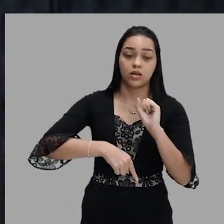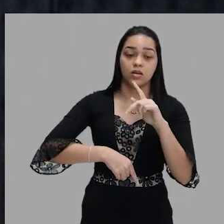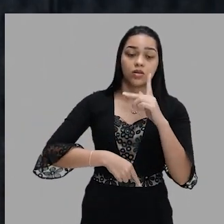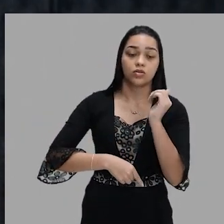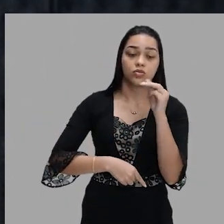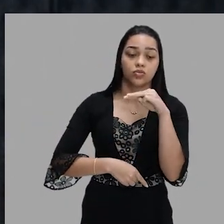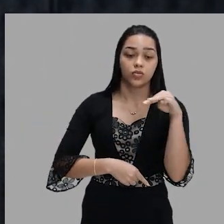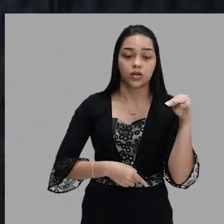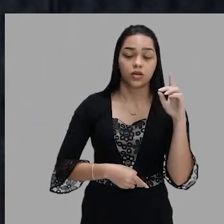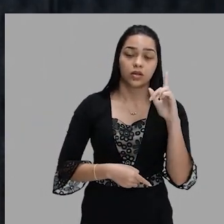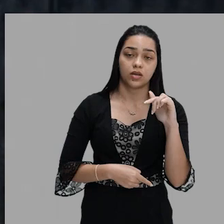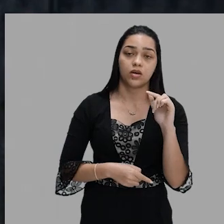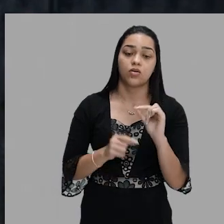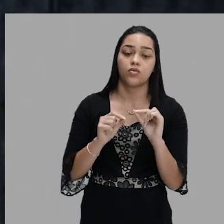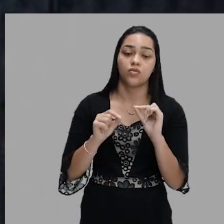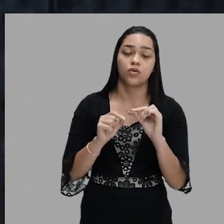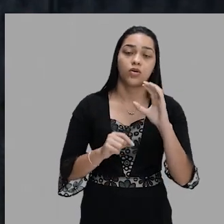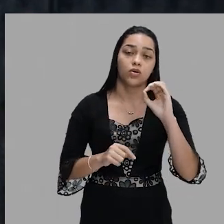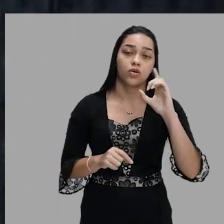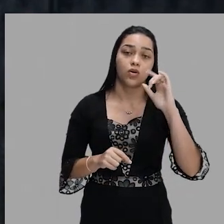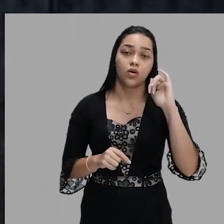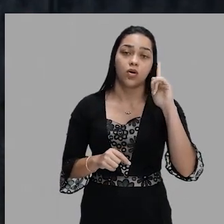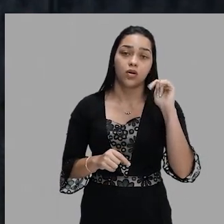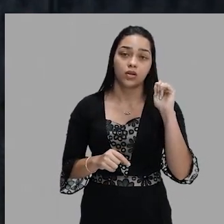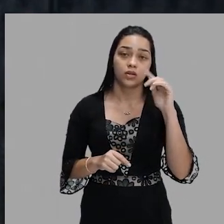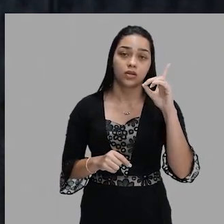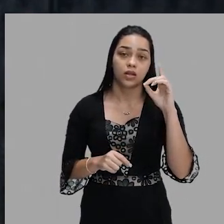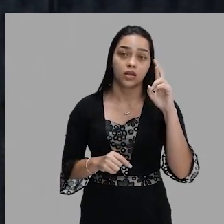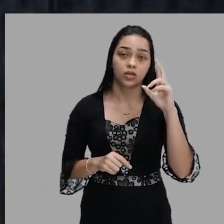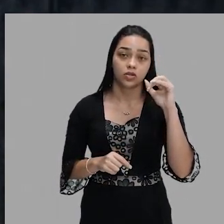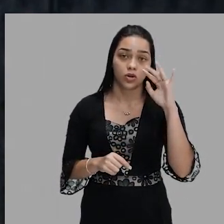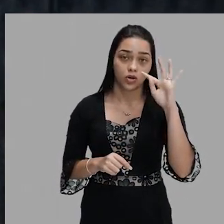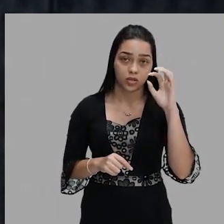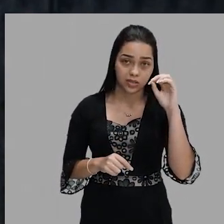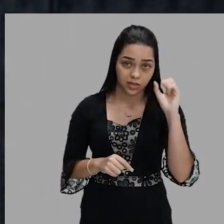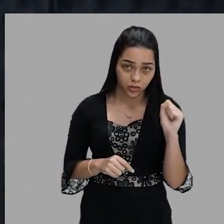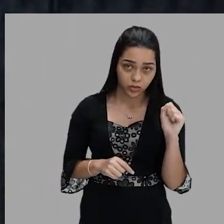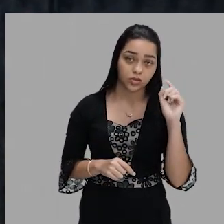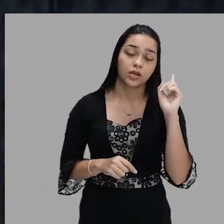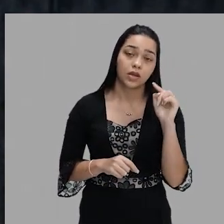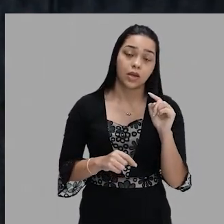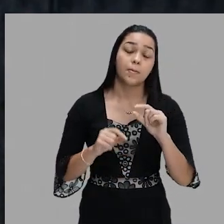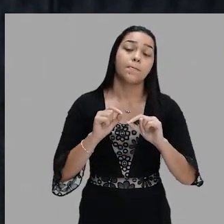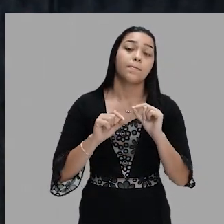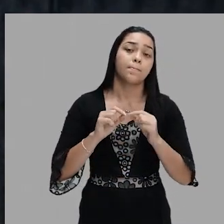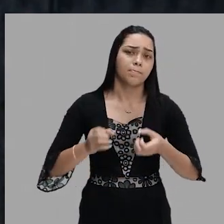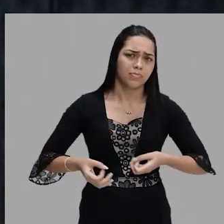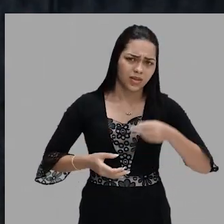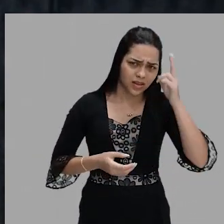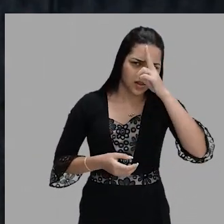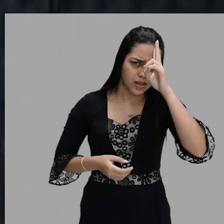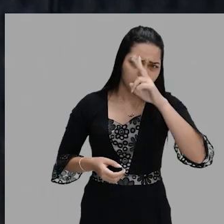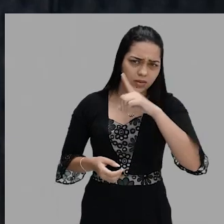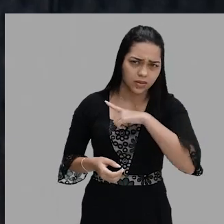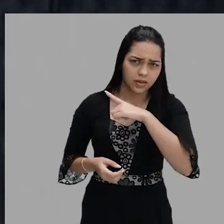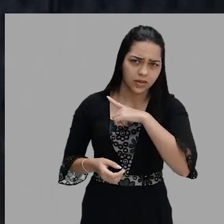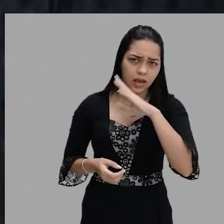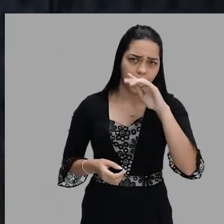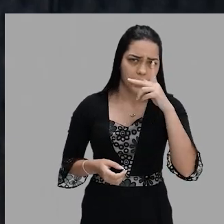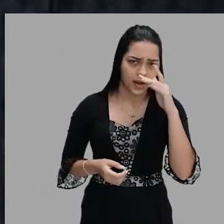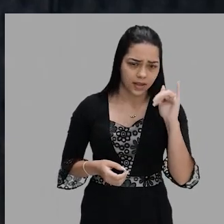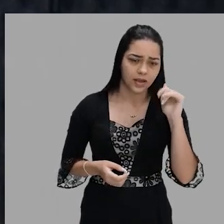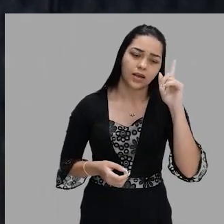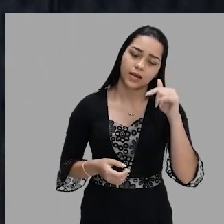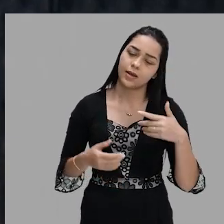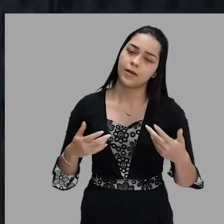né? Que foi os oligodendrócitos. Os oligodendrócitos produzem... Lembra que eu falei que eles produzem a bainha de